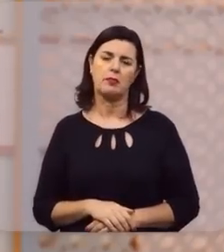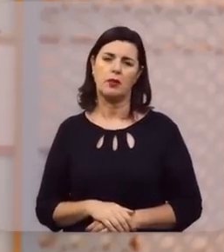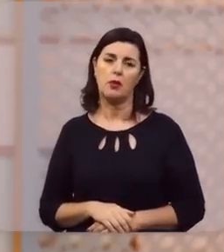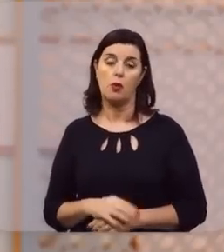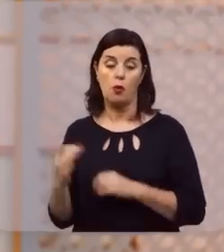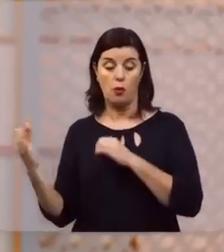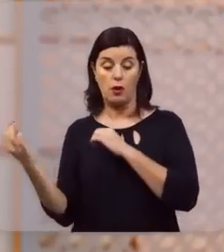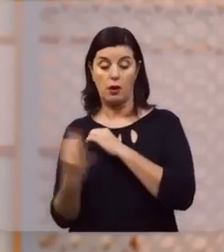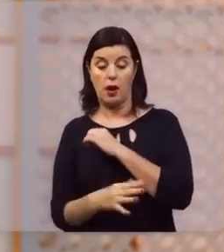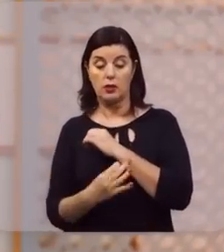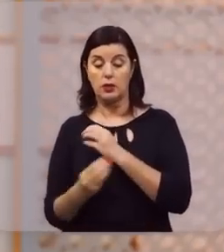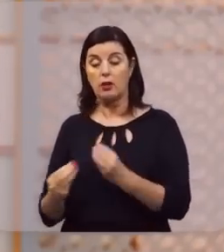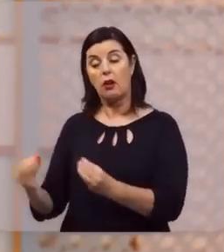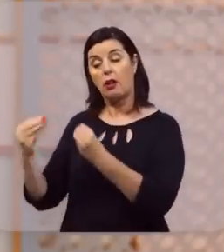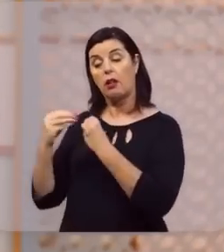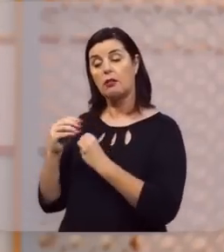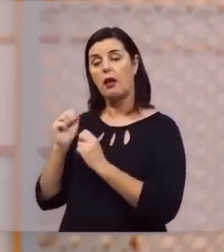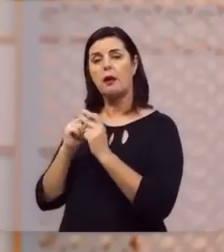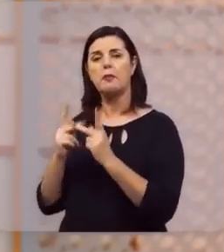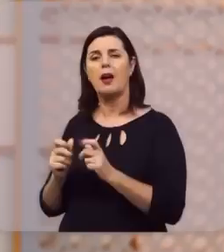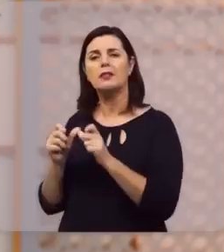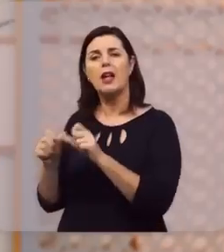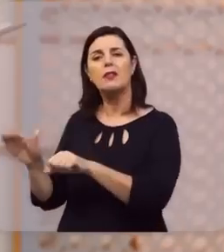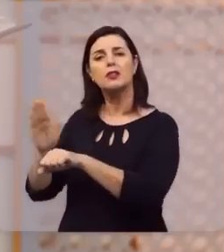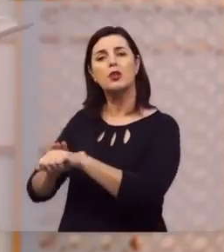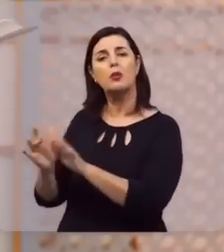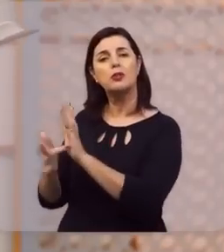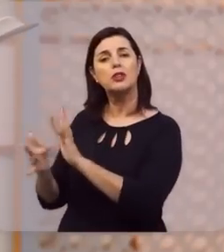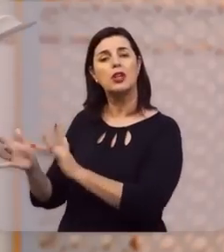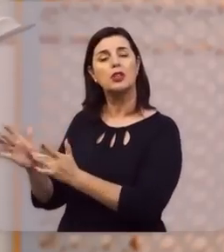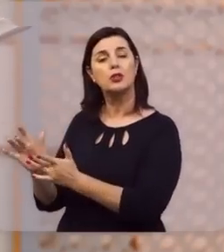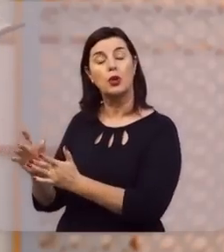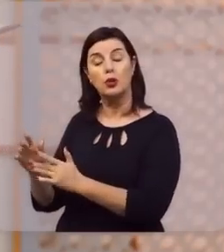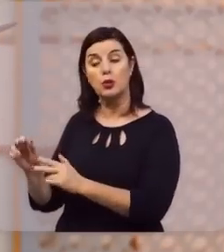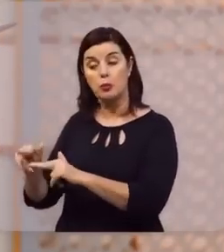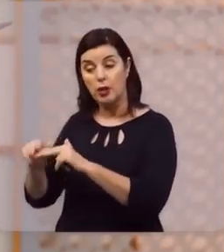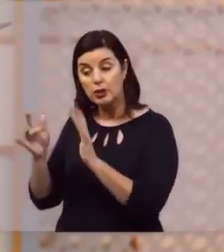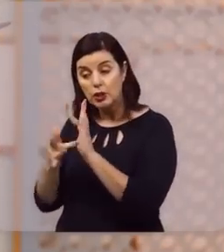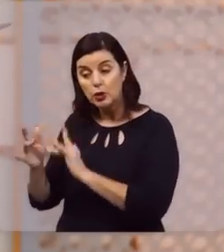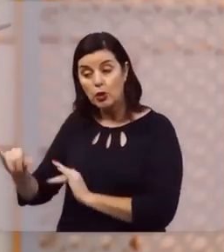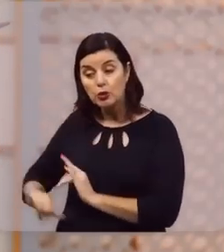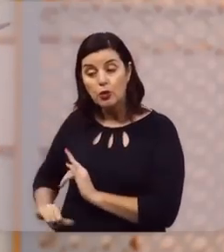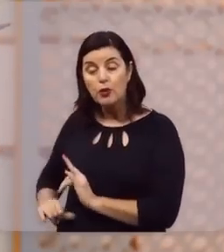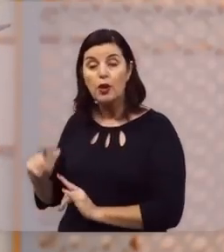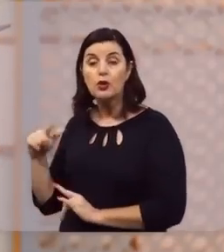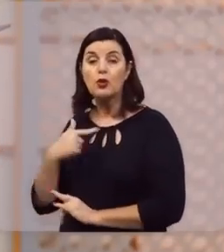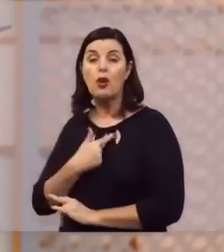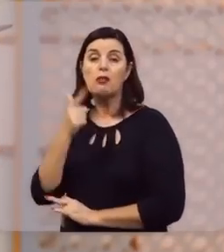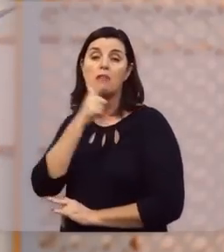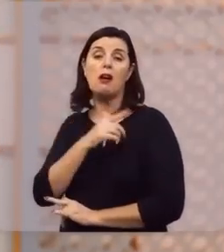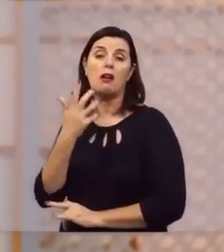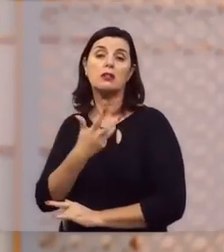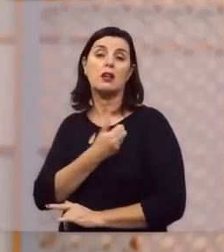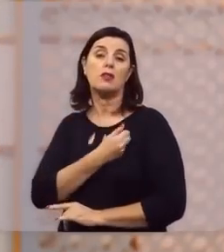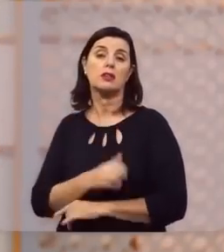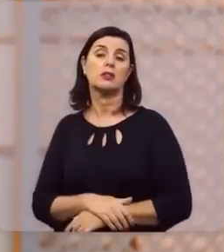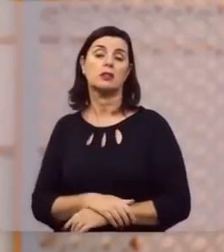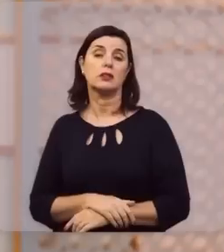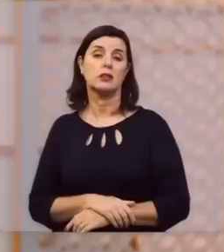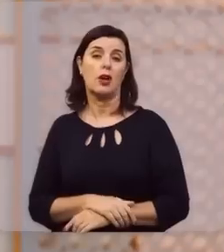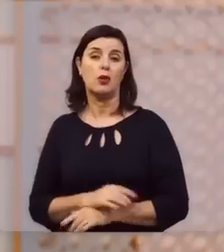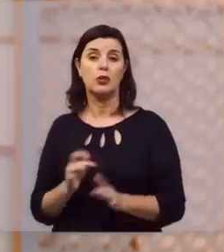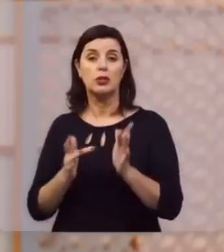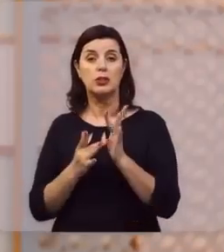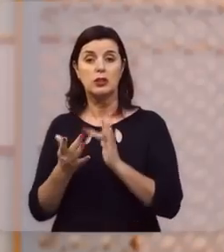o castigo que nos traz a paz estava sobre ele e pelas suas pisaduras nós fomos sarados a Deus